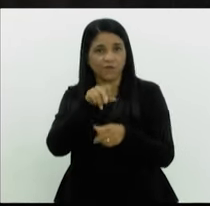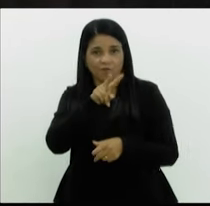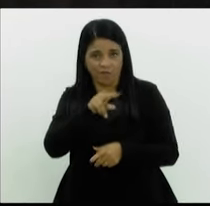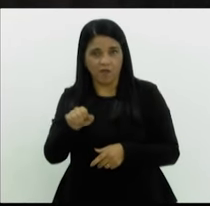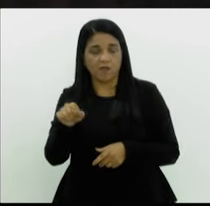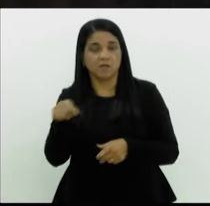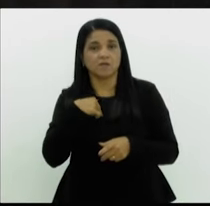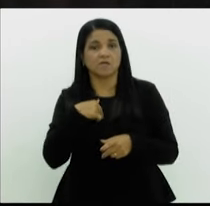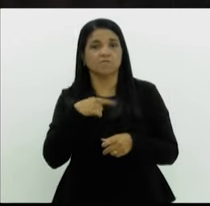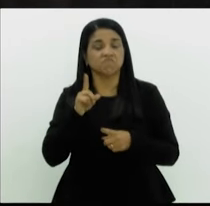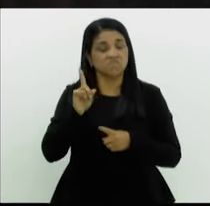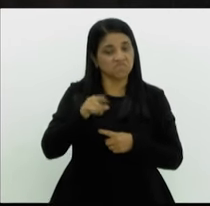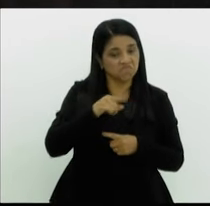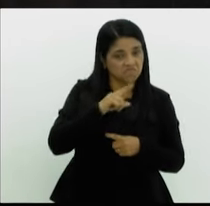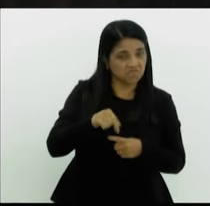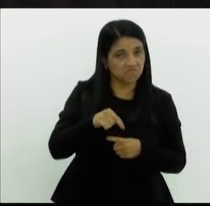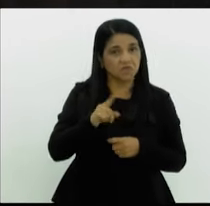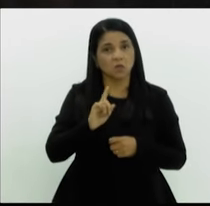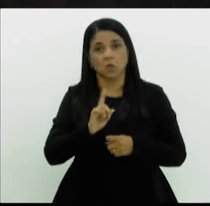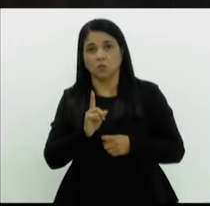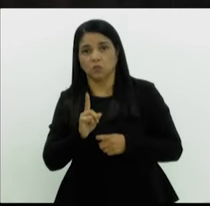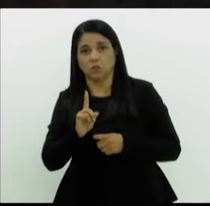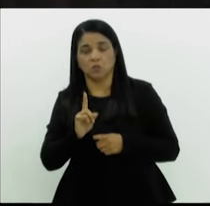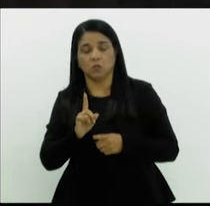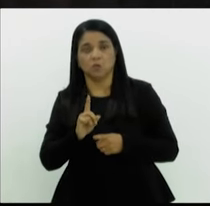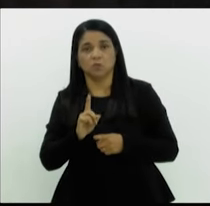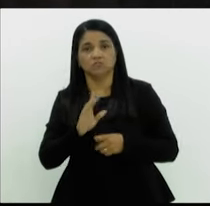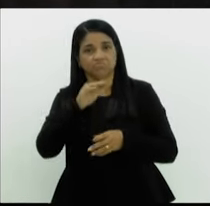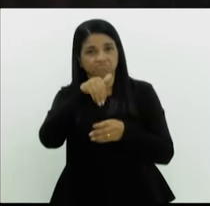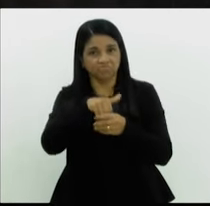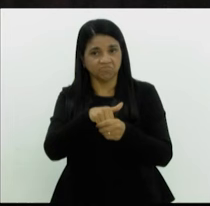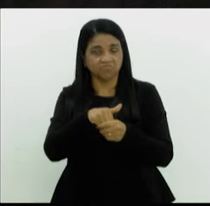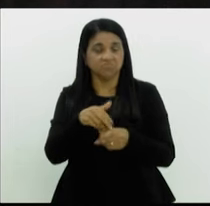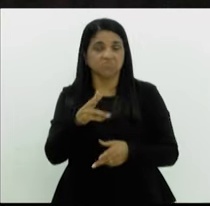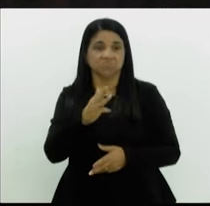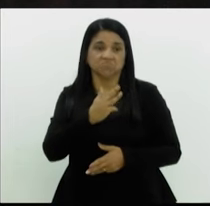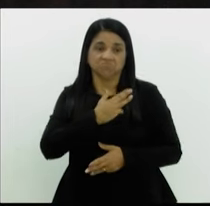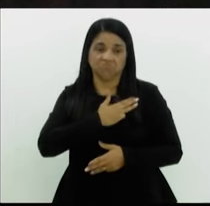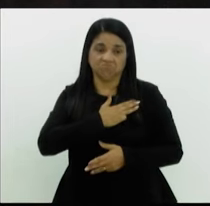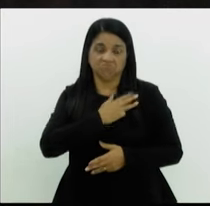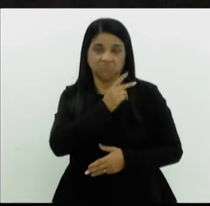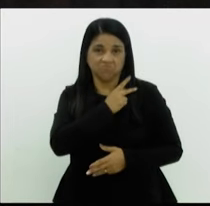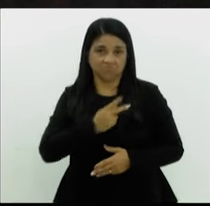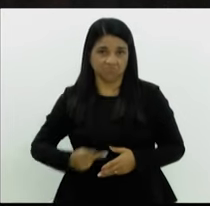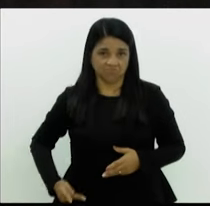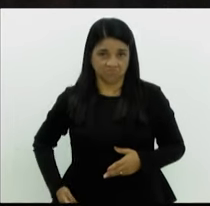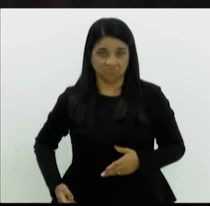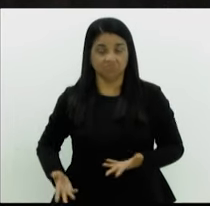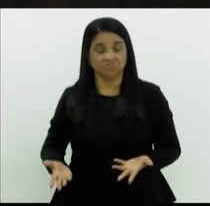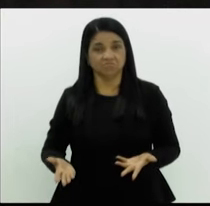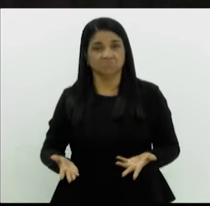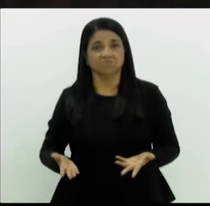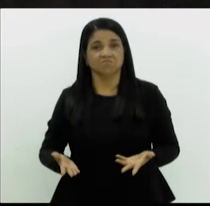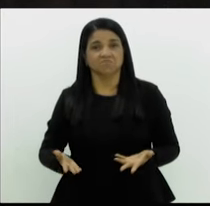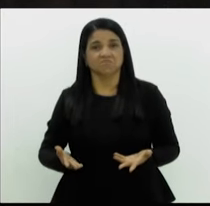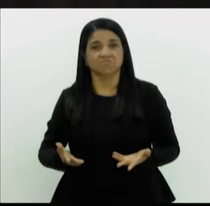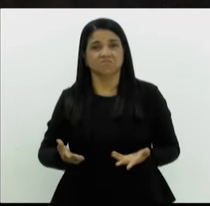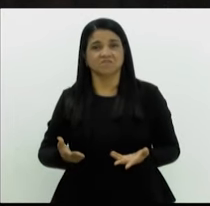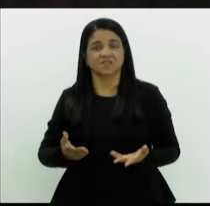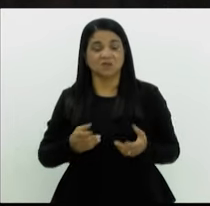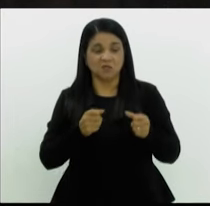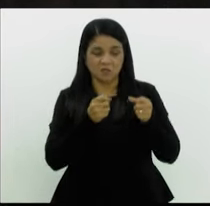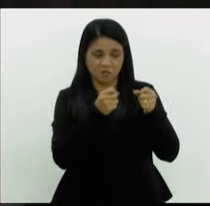vetos do atual presidente da República, Luiz Inácio Lula da Silva, no que diz respeito às saidinhas